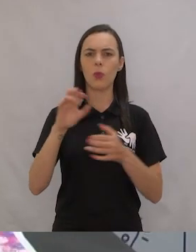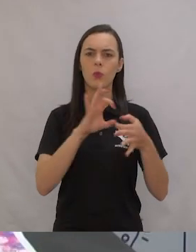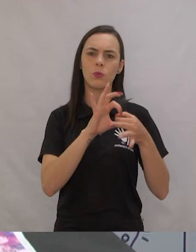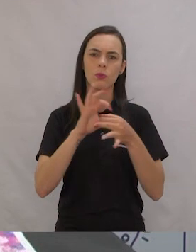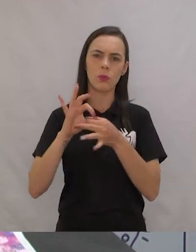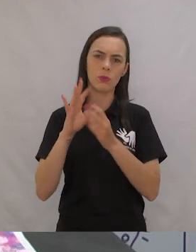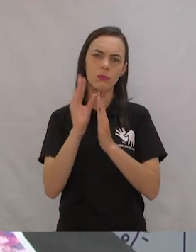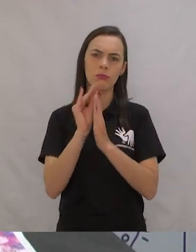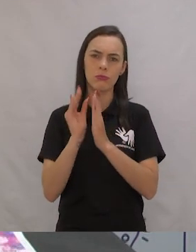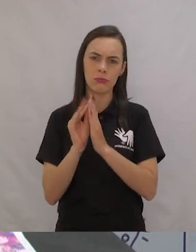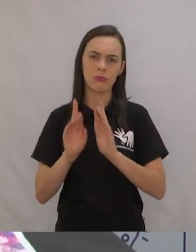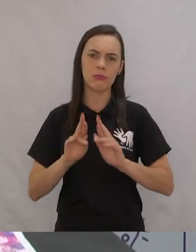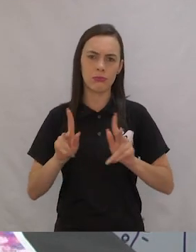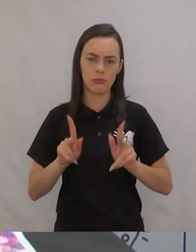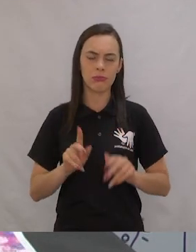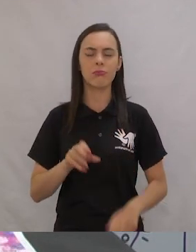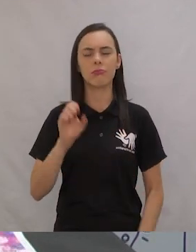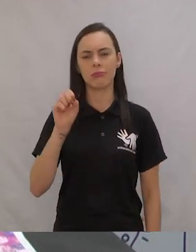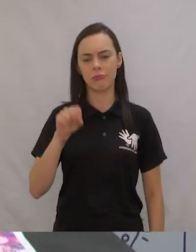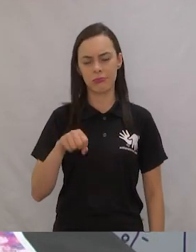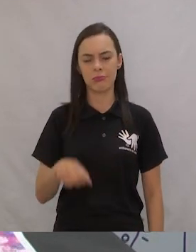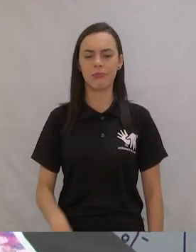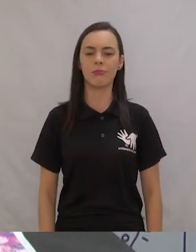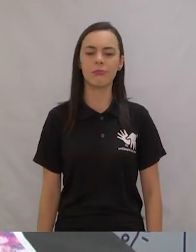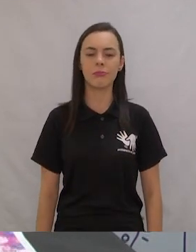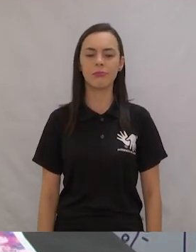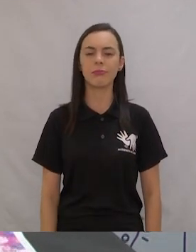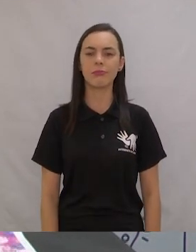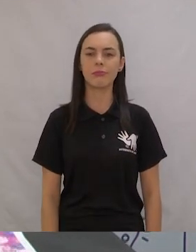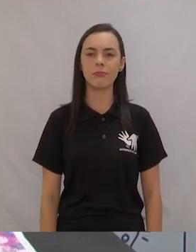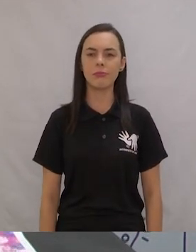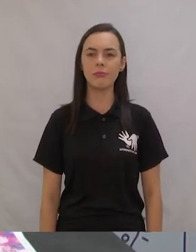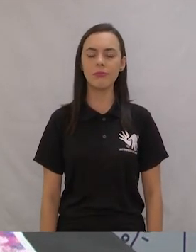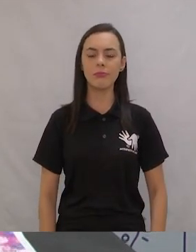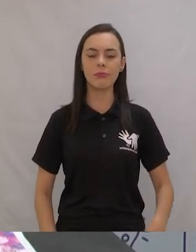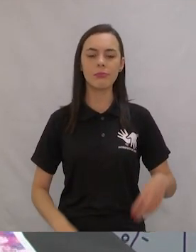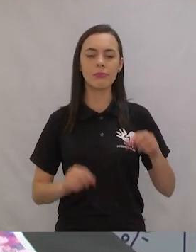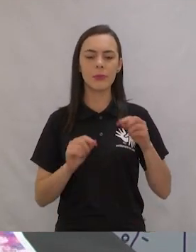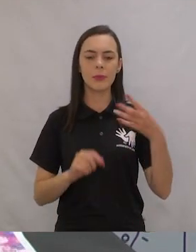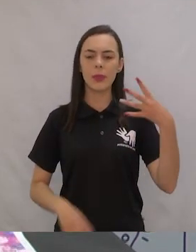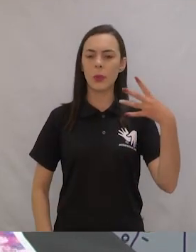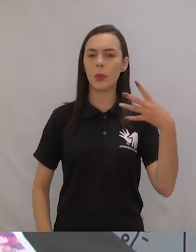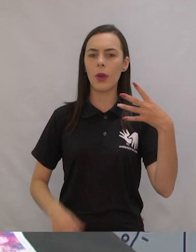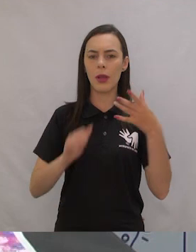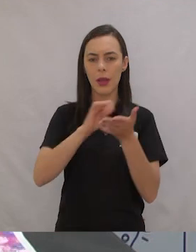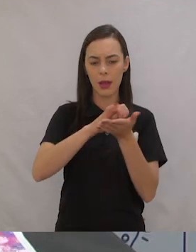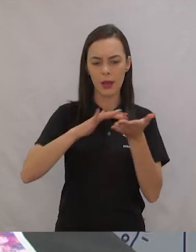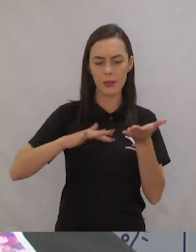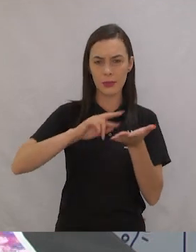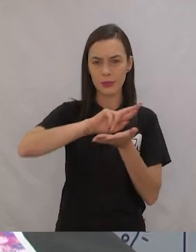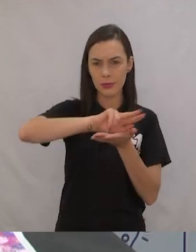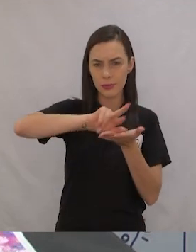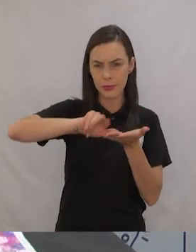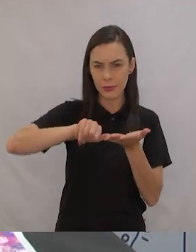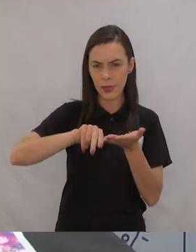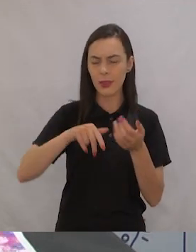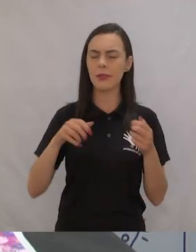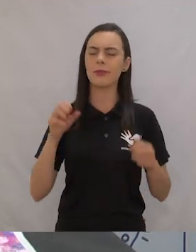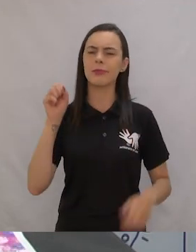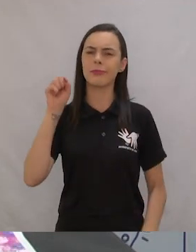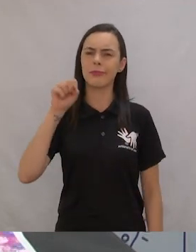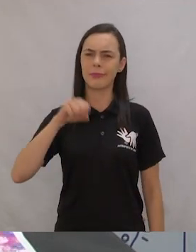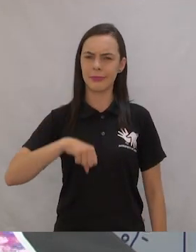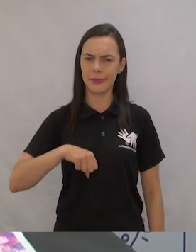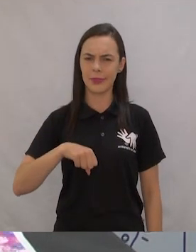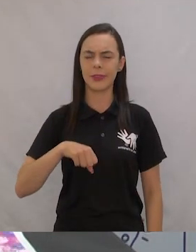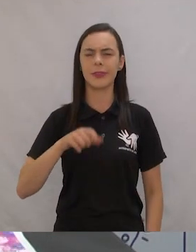em outros conteúdos também? Sim. Tivemos as nossas atividades? Tivemos.